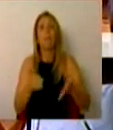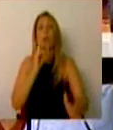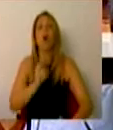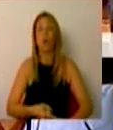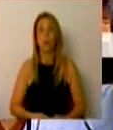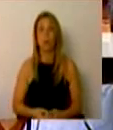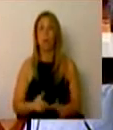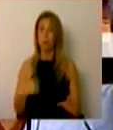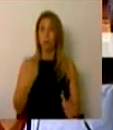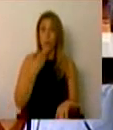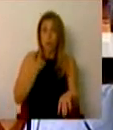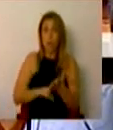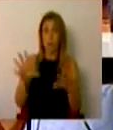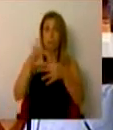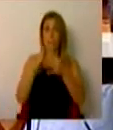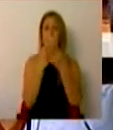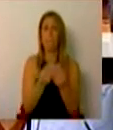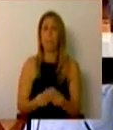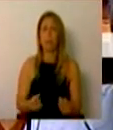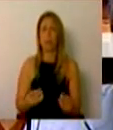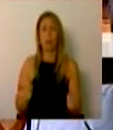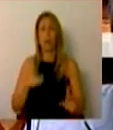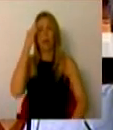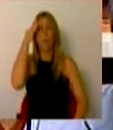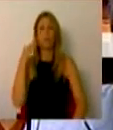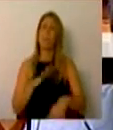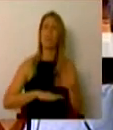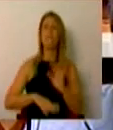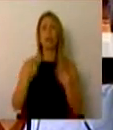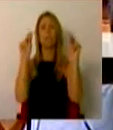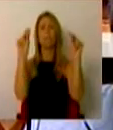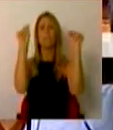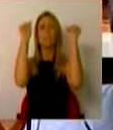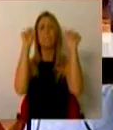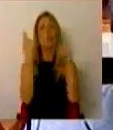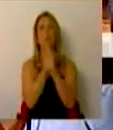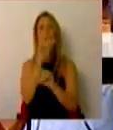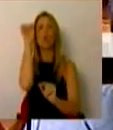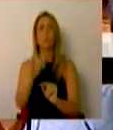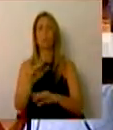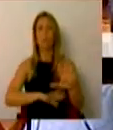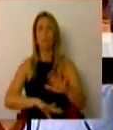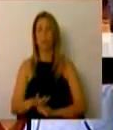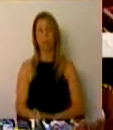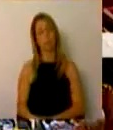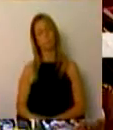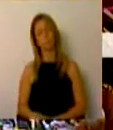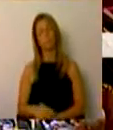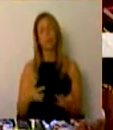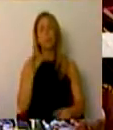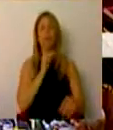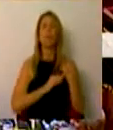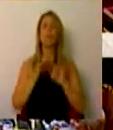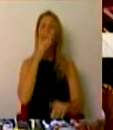matéria. Não achamos que basta estalar os dedos para que as coisas estejam feitas. Agora, senhora deputada Ângela Moreira,